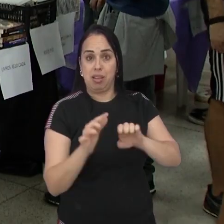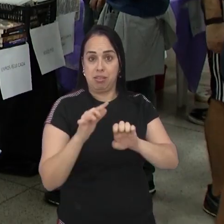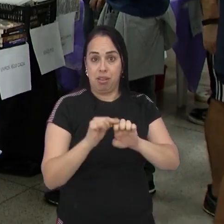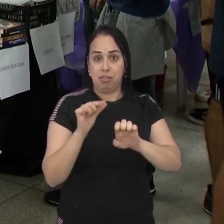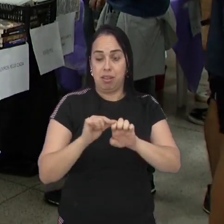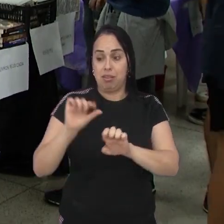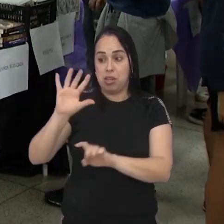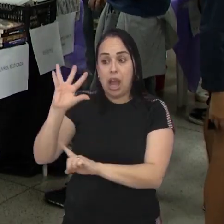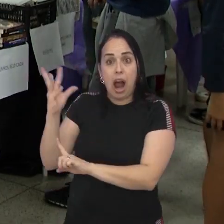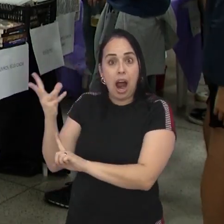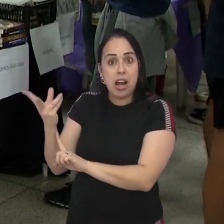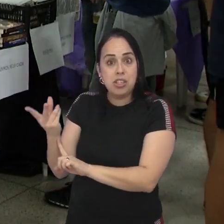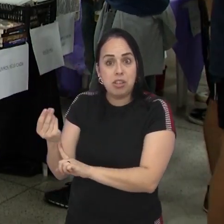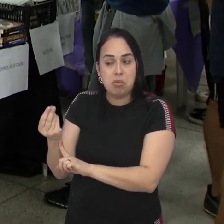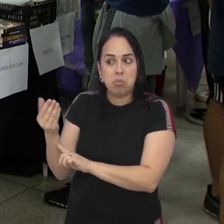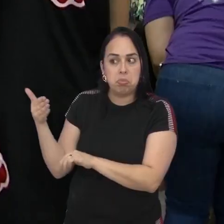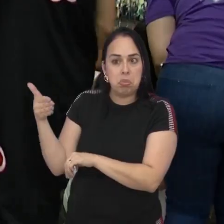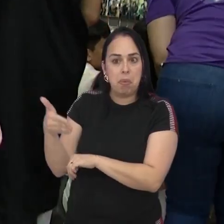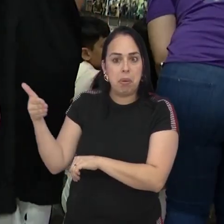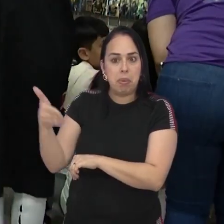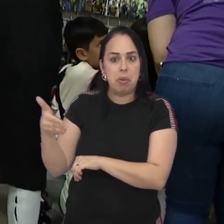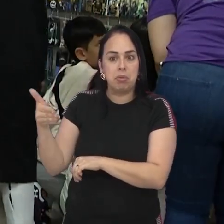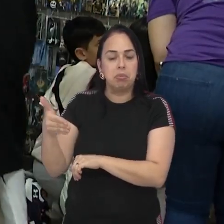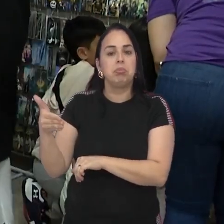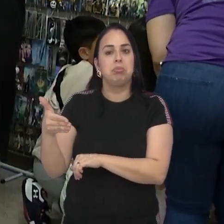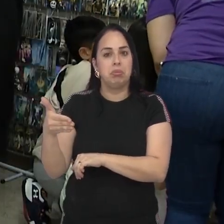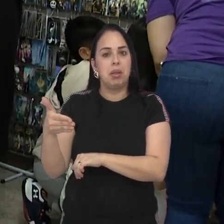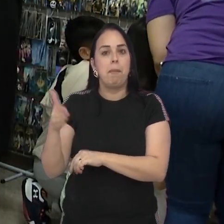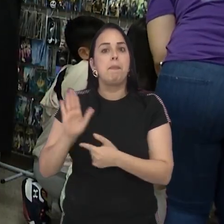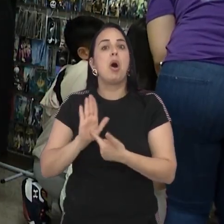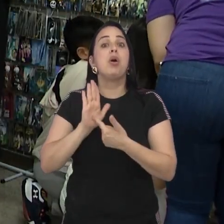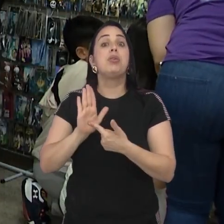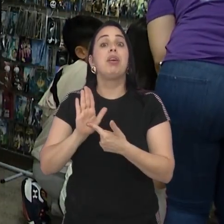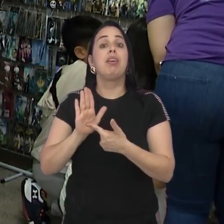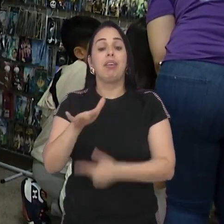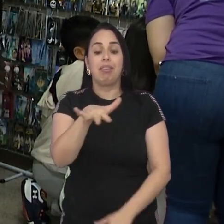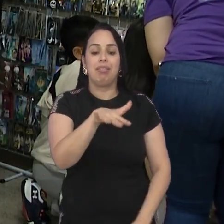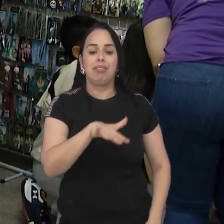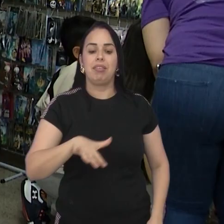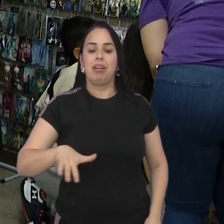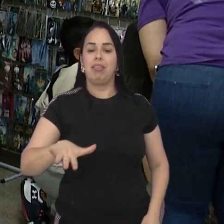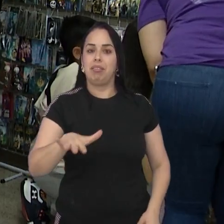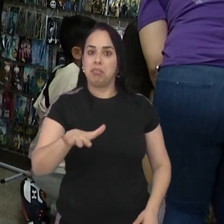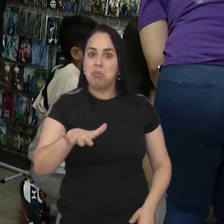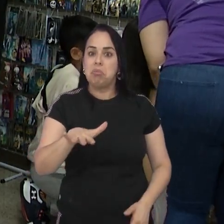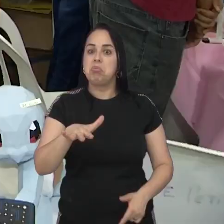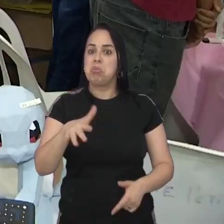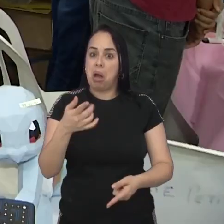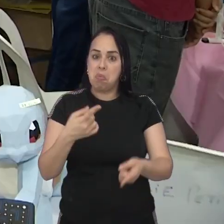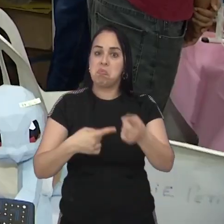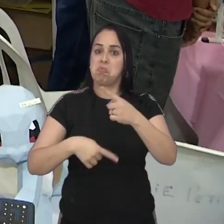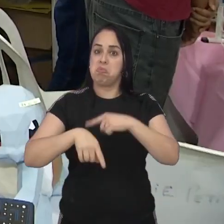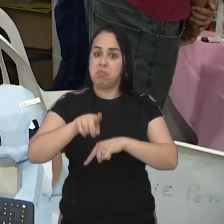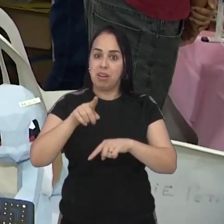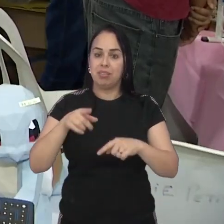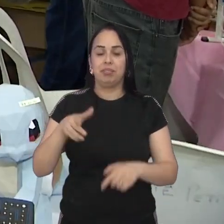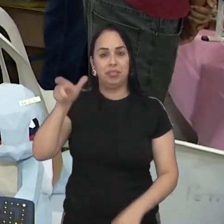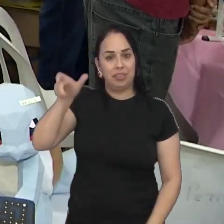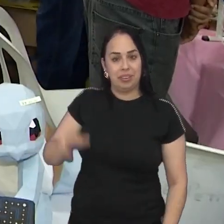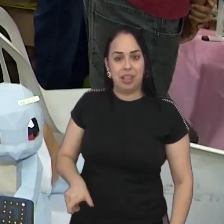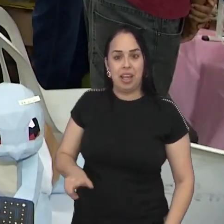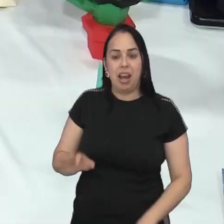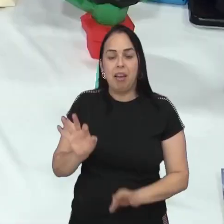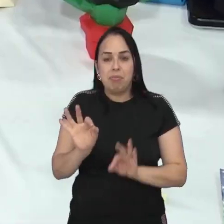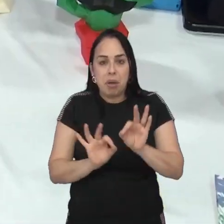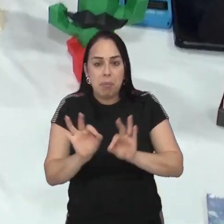e artistas participantes do evento são a prova de que o mercado geek está aquecido. A Gabriela, por